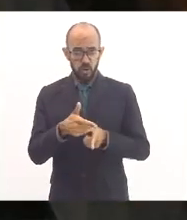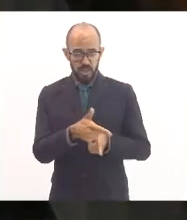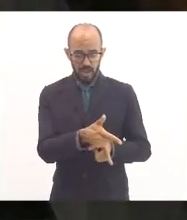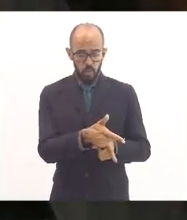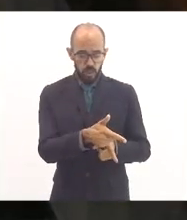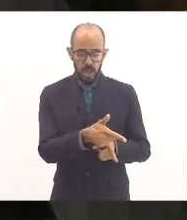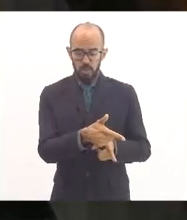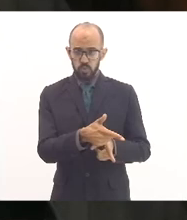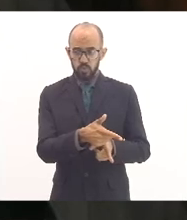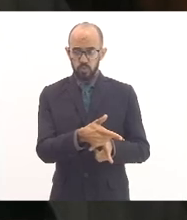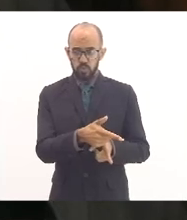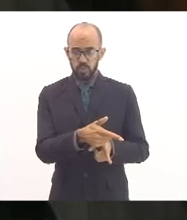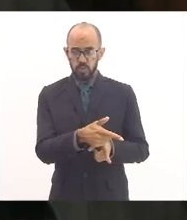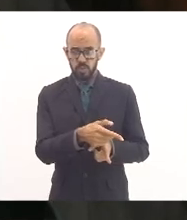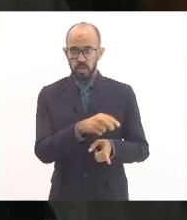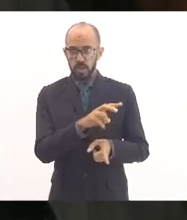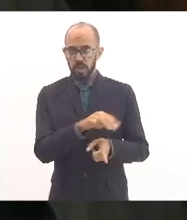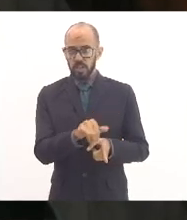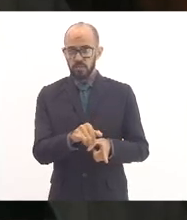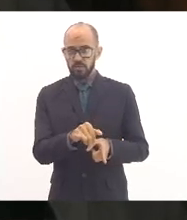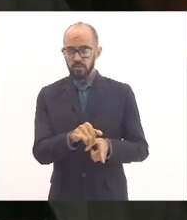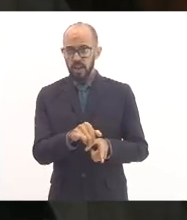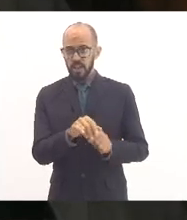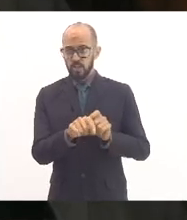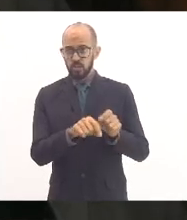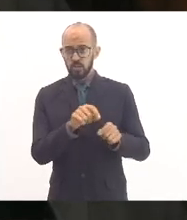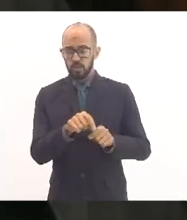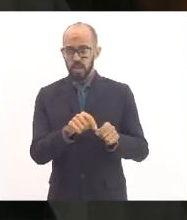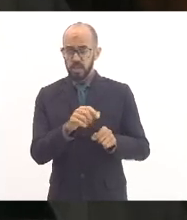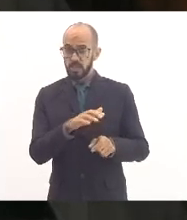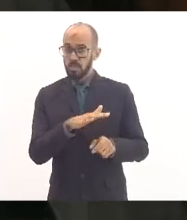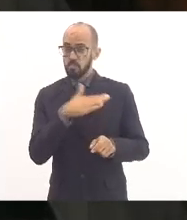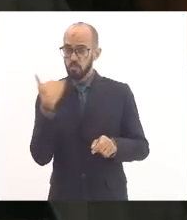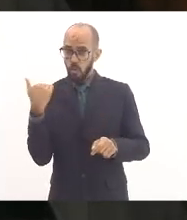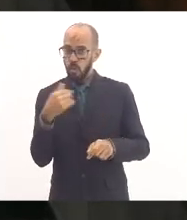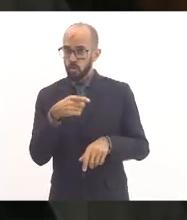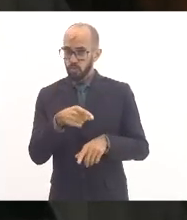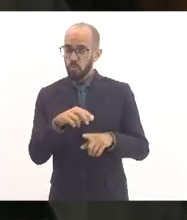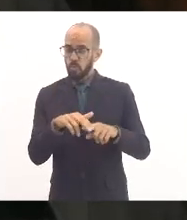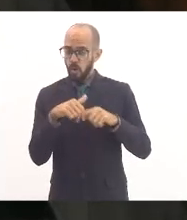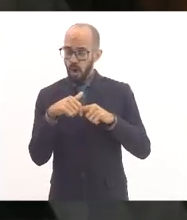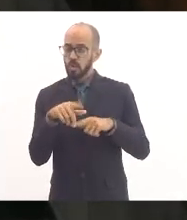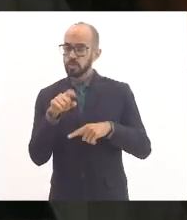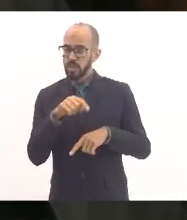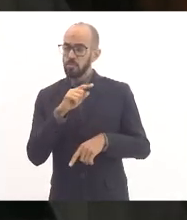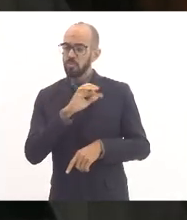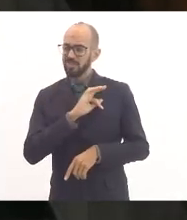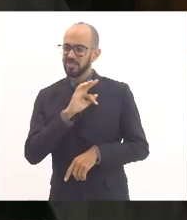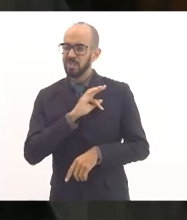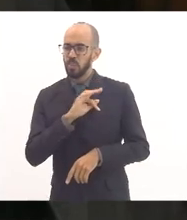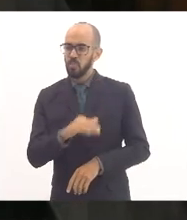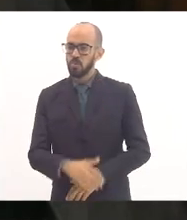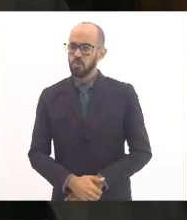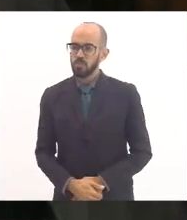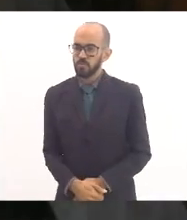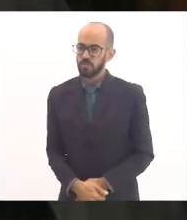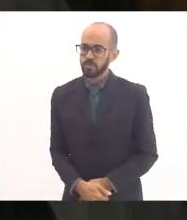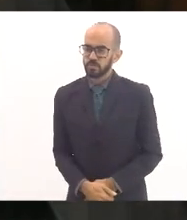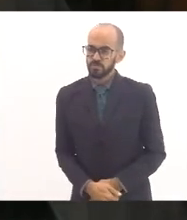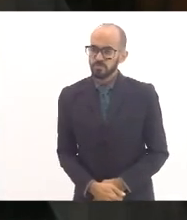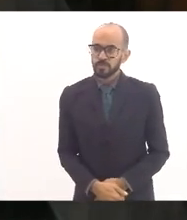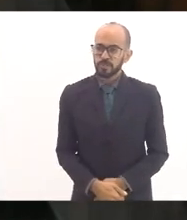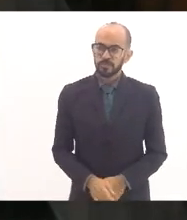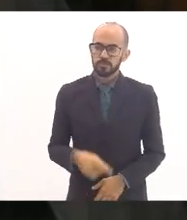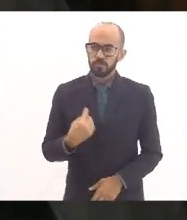ele vai ser sumariamente executado por ser policial e nós